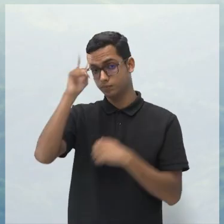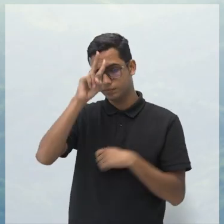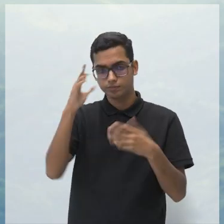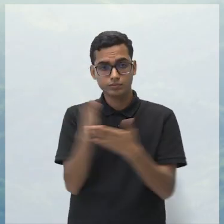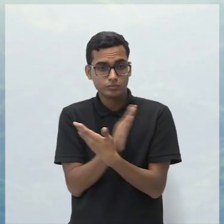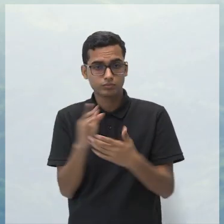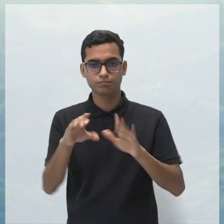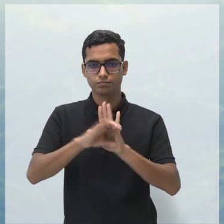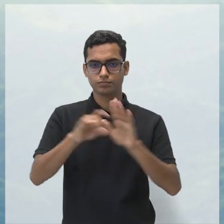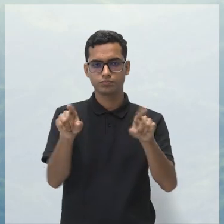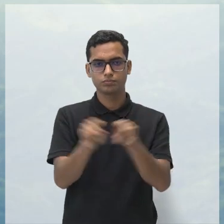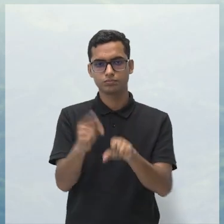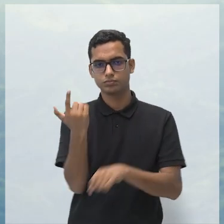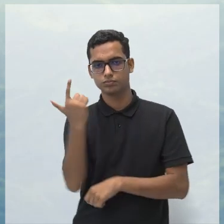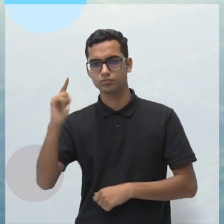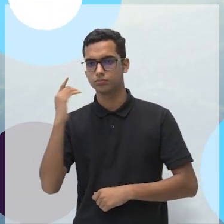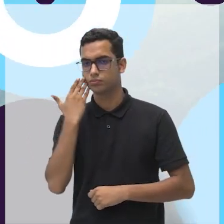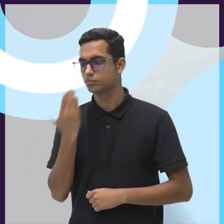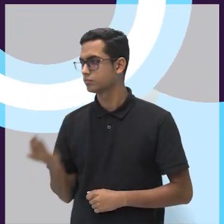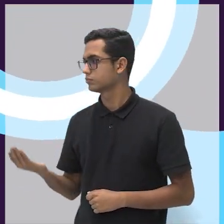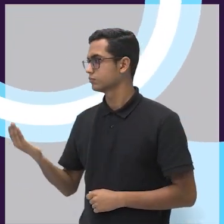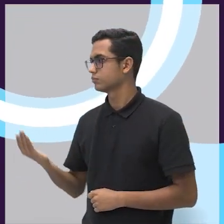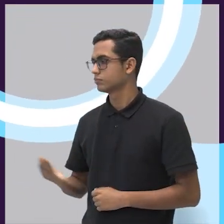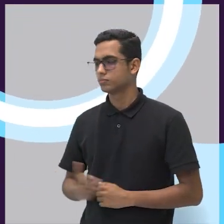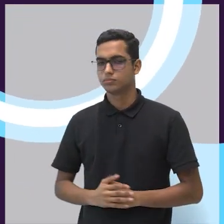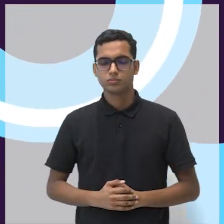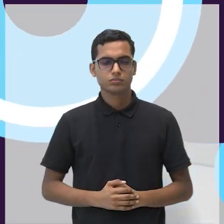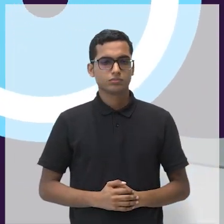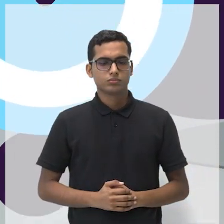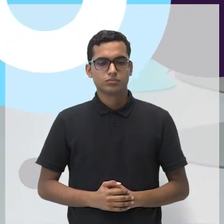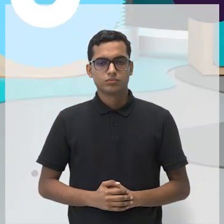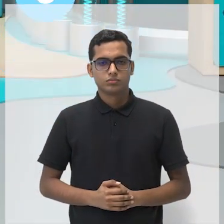alguns outros conceitos. Vamos lá?